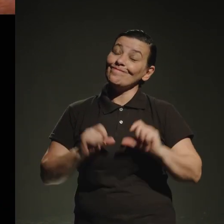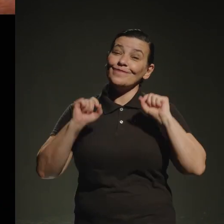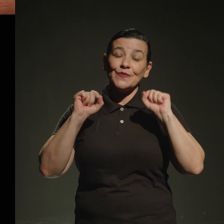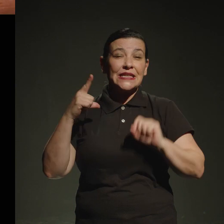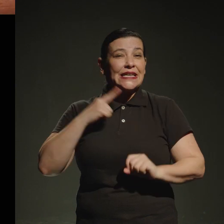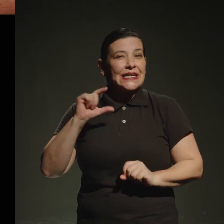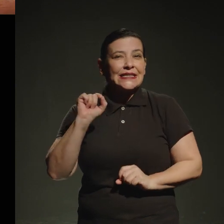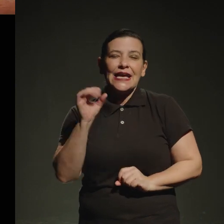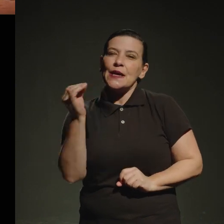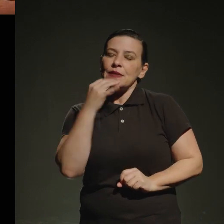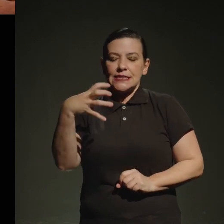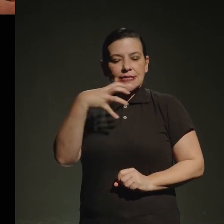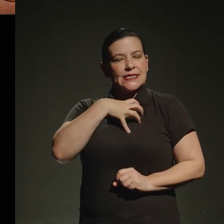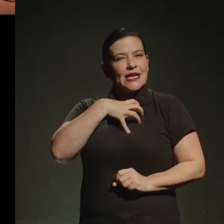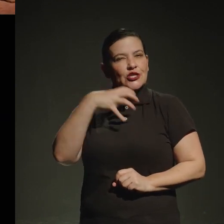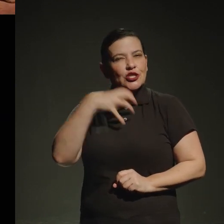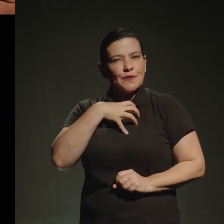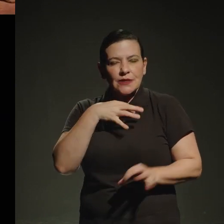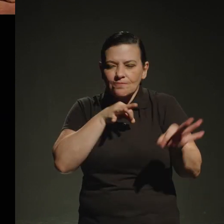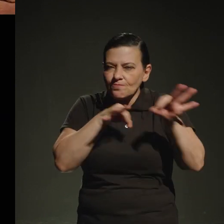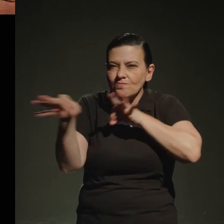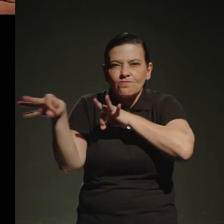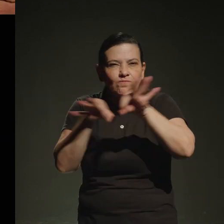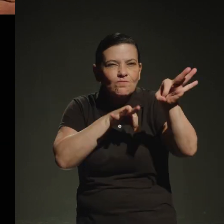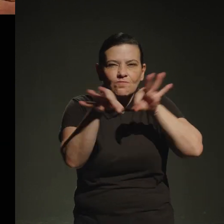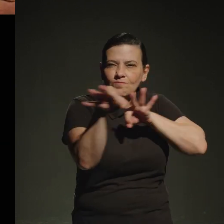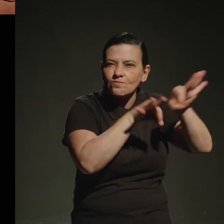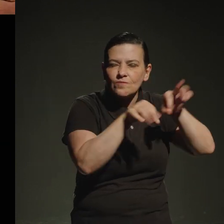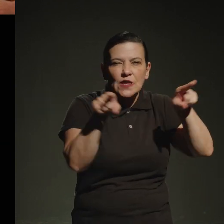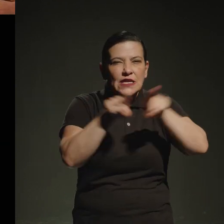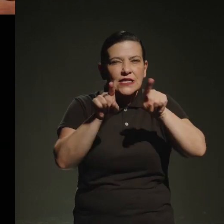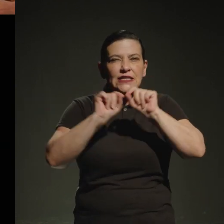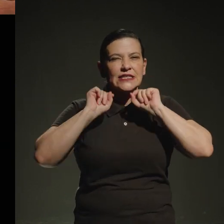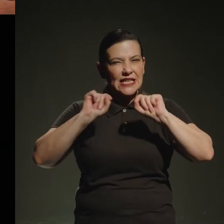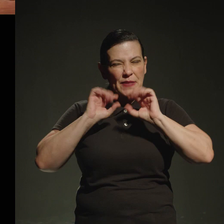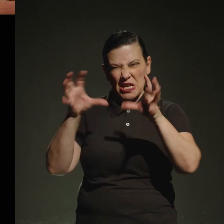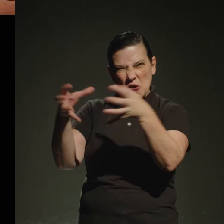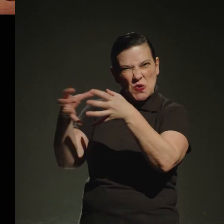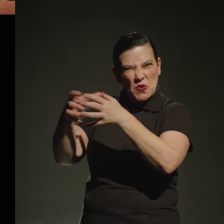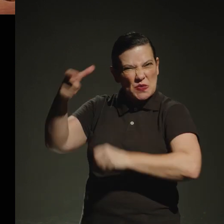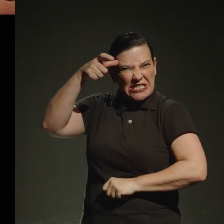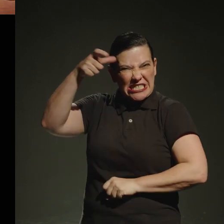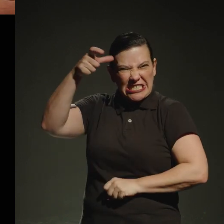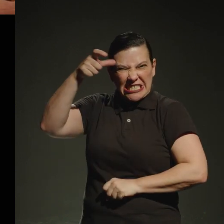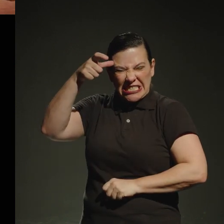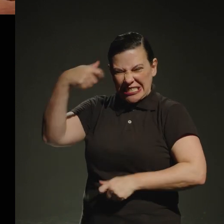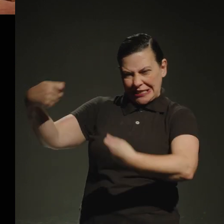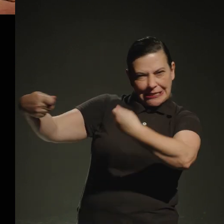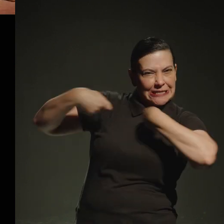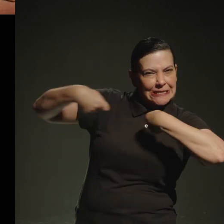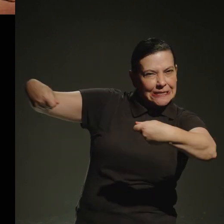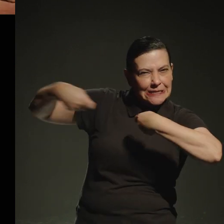Ah, a lei visur de duras tramas vis. Novamente a negra falange dos devotos de